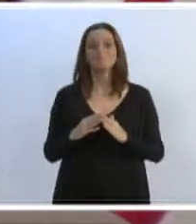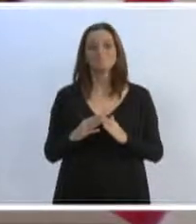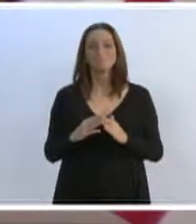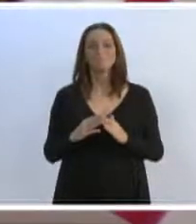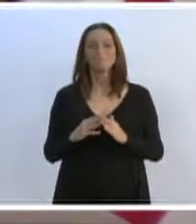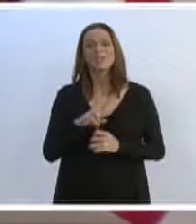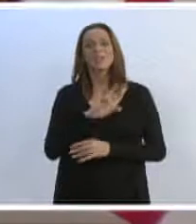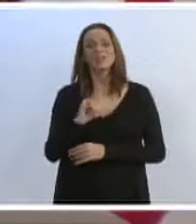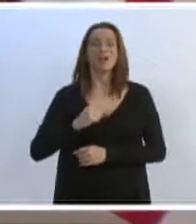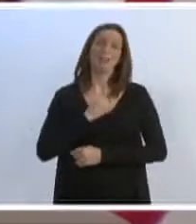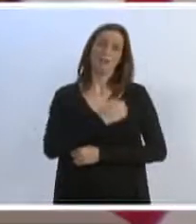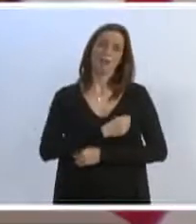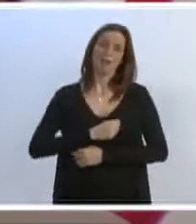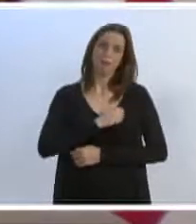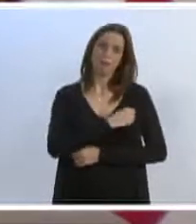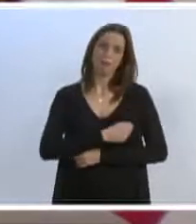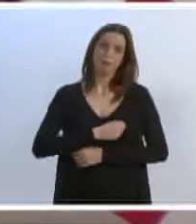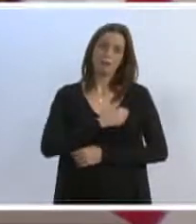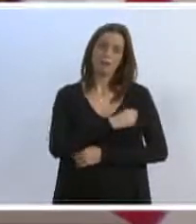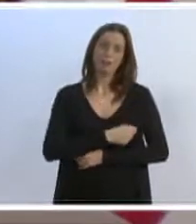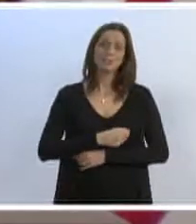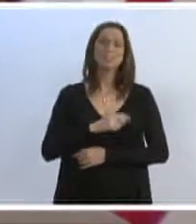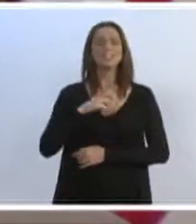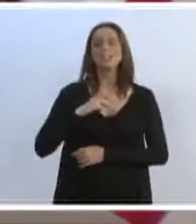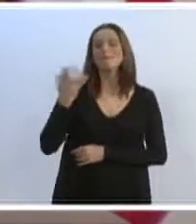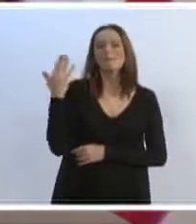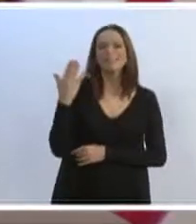1969, tomo 10, número 8,